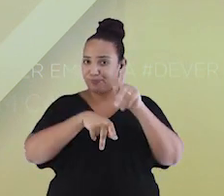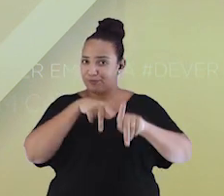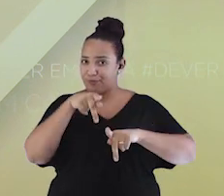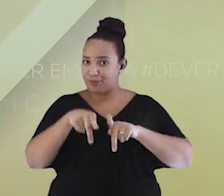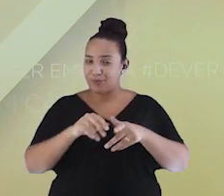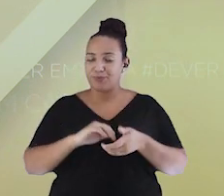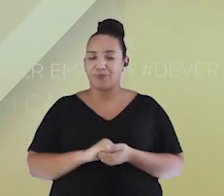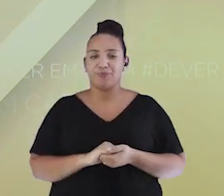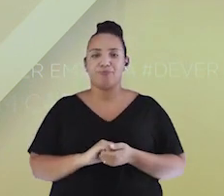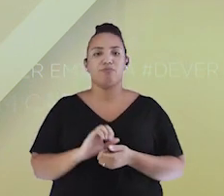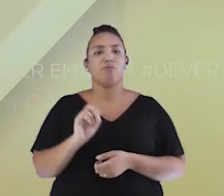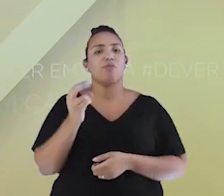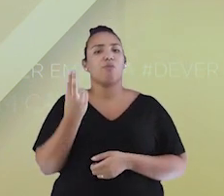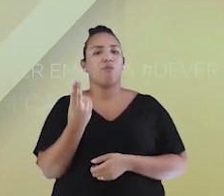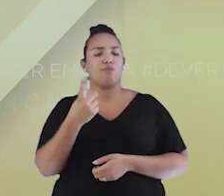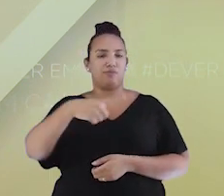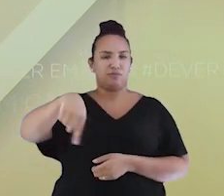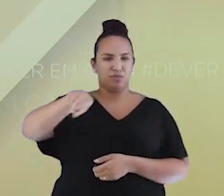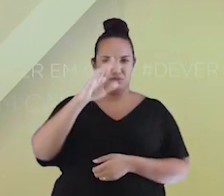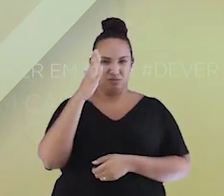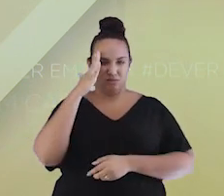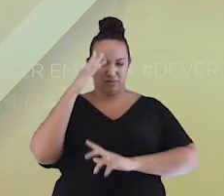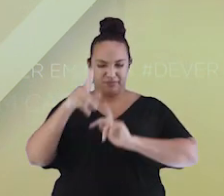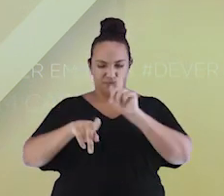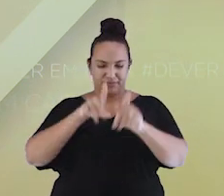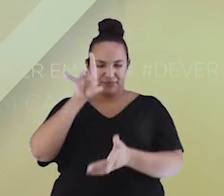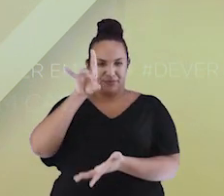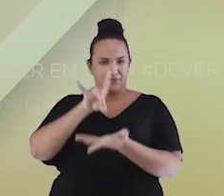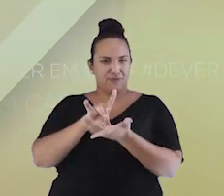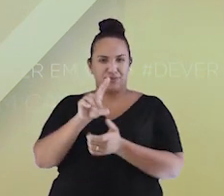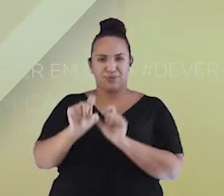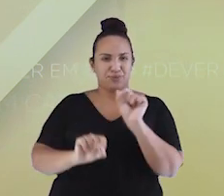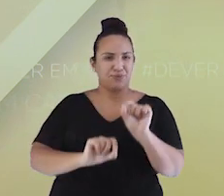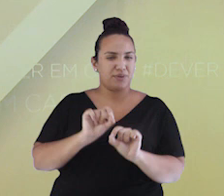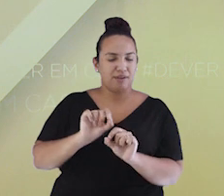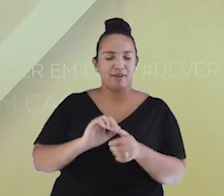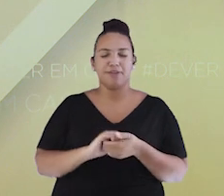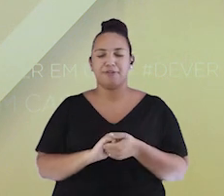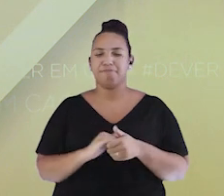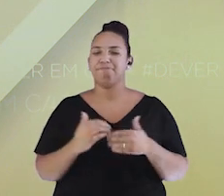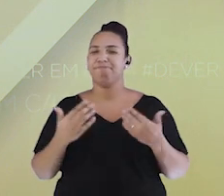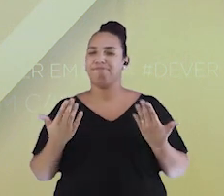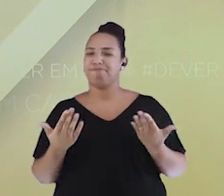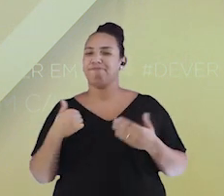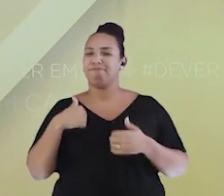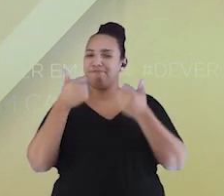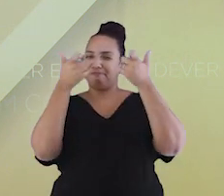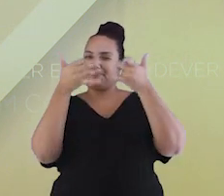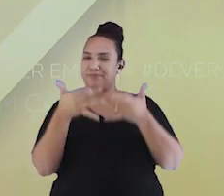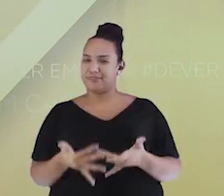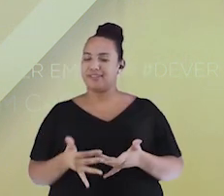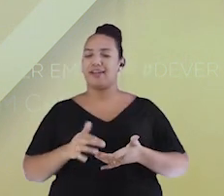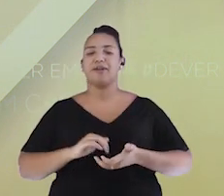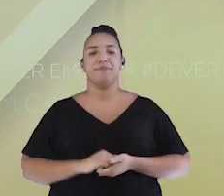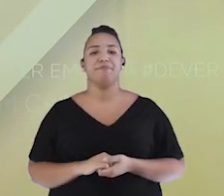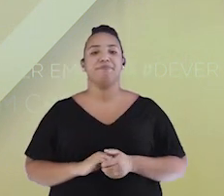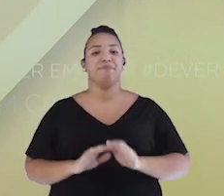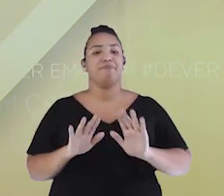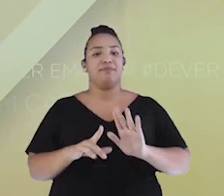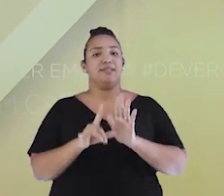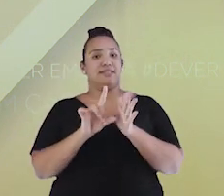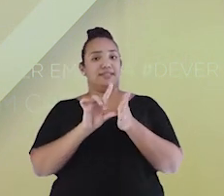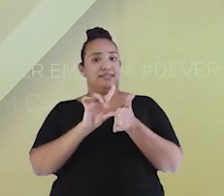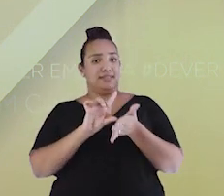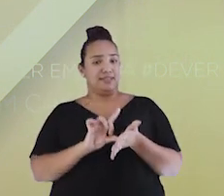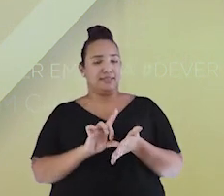melhor, sabe me dizer o que é um povo originário? Bom, já você me conta. Antes de